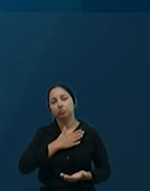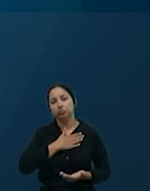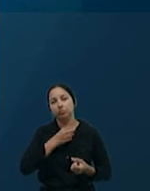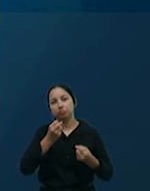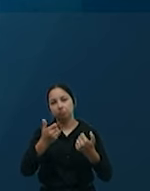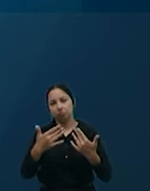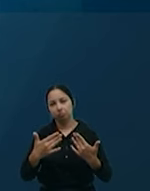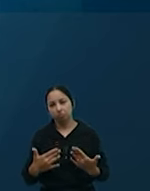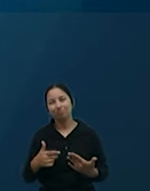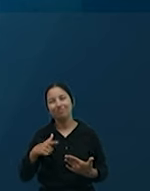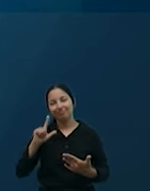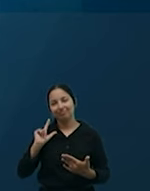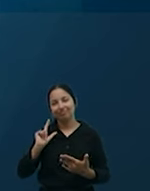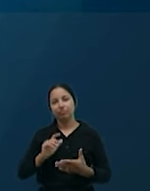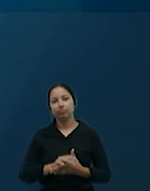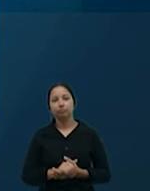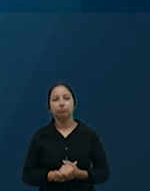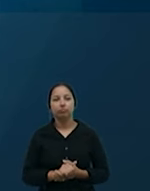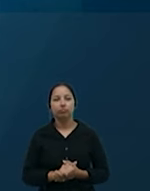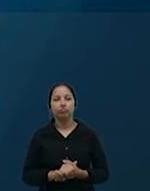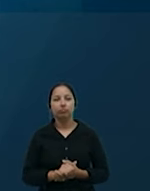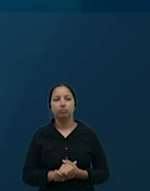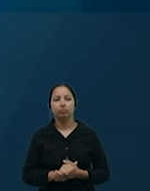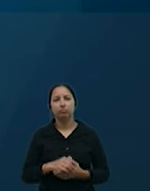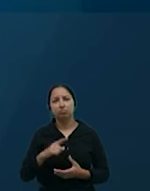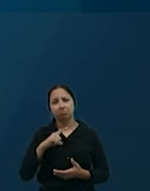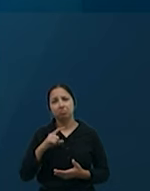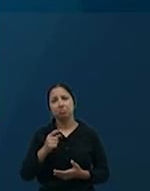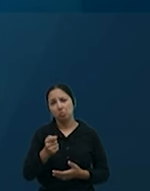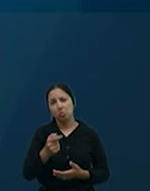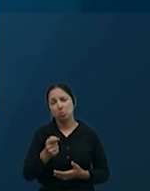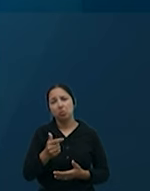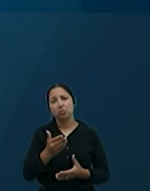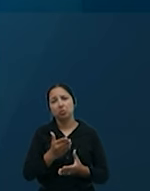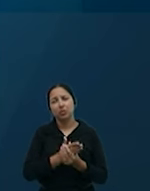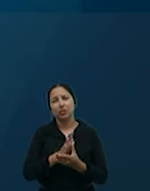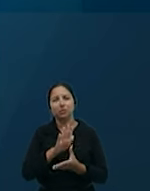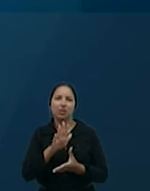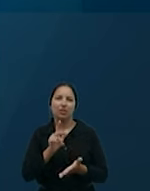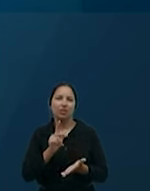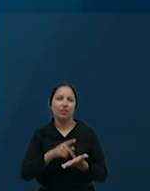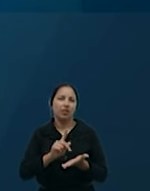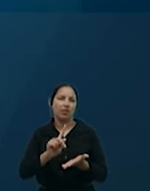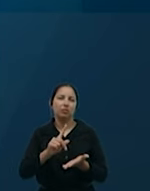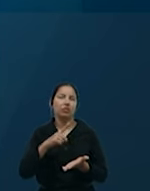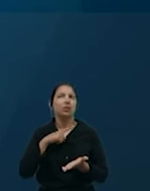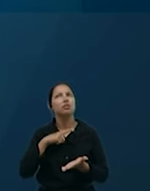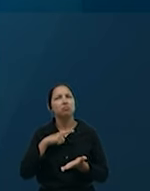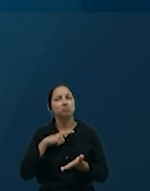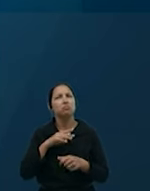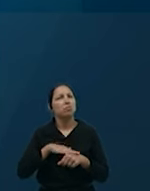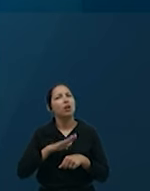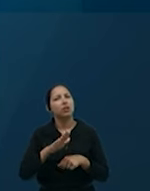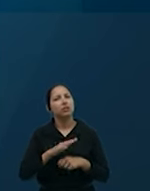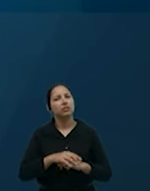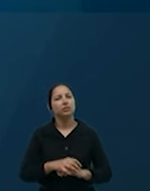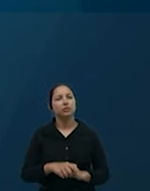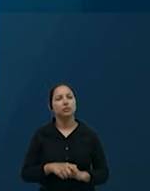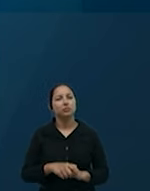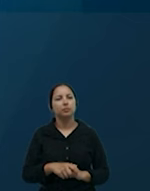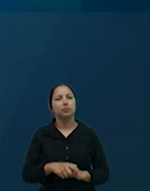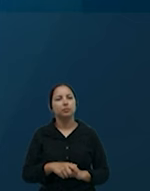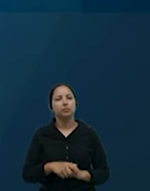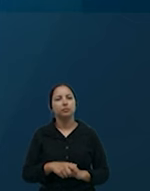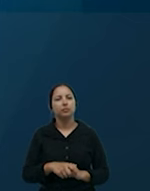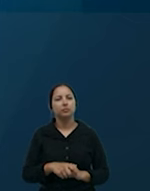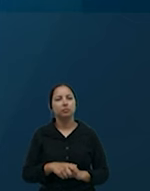antecedeu, ele disse que são poucos processos, mas, na realidade, não são tão poucos assim. De acordo com